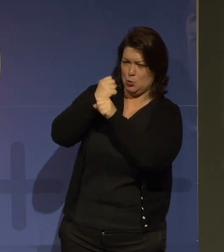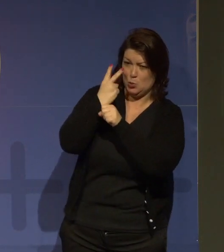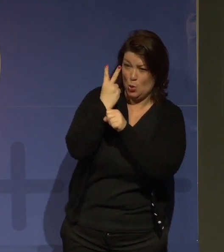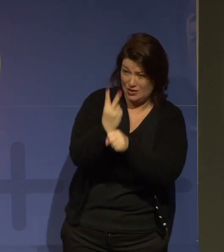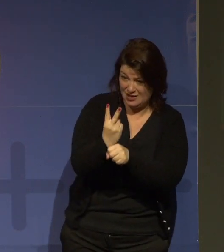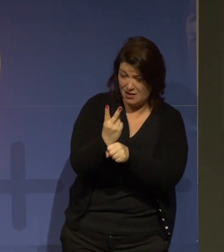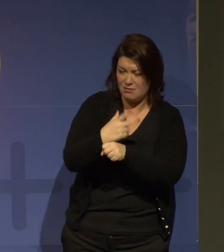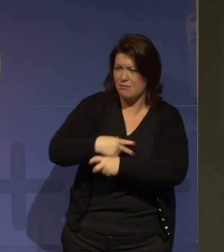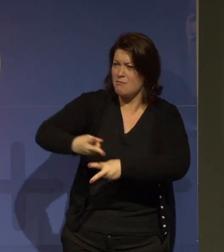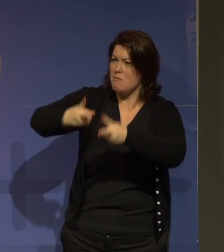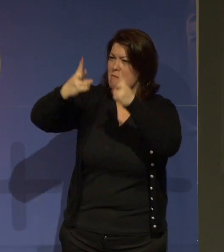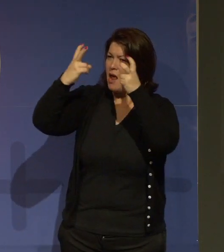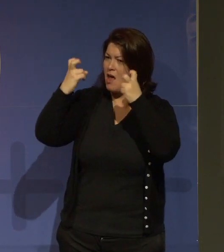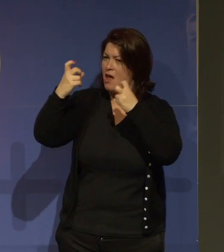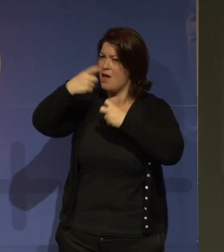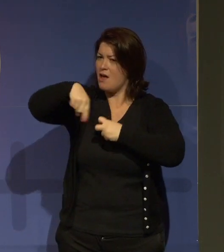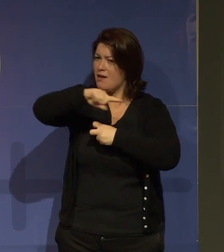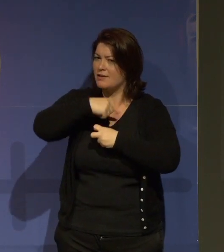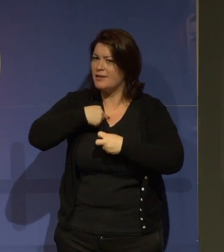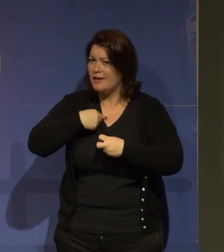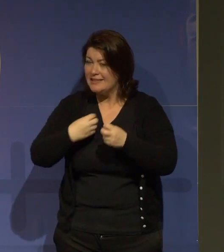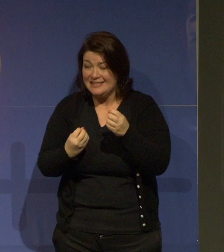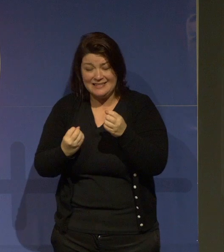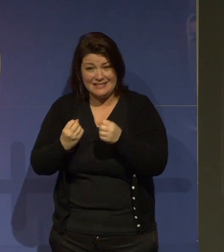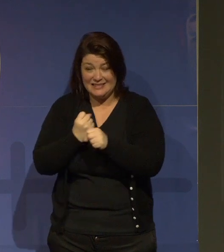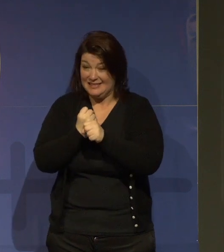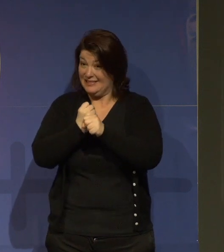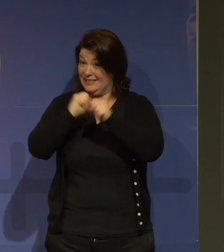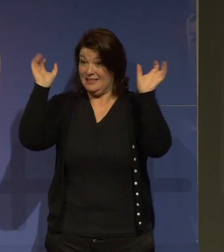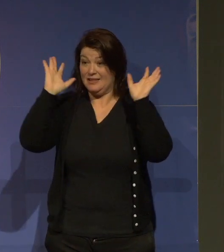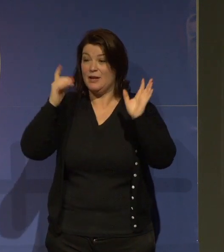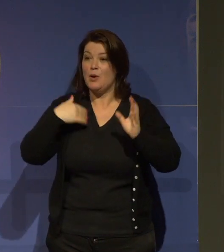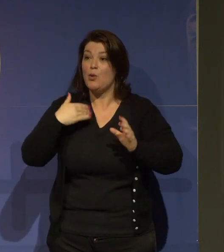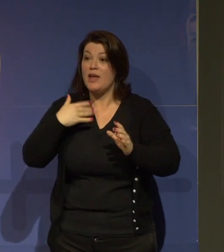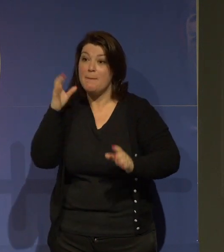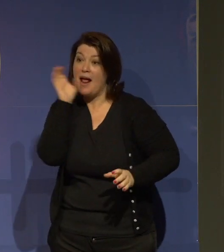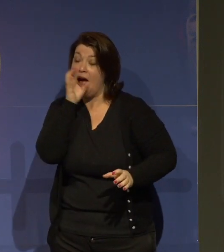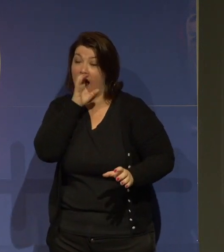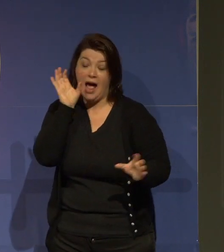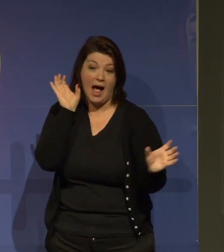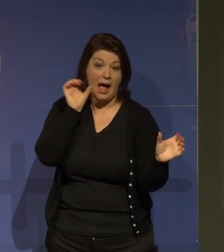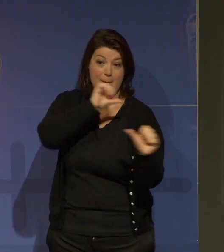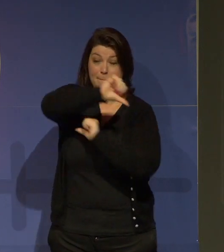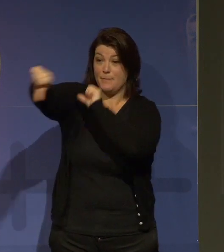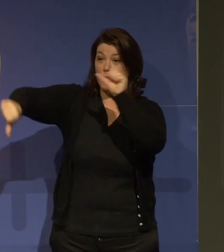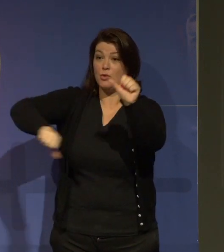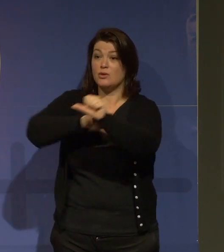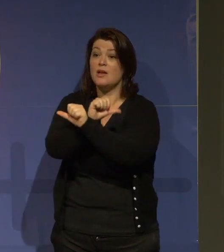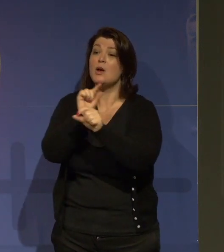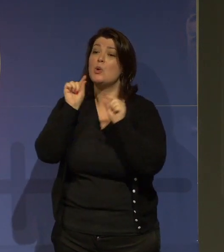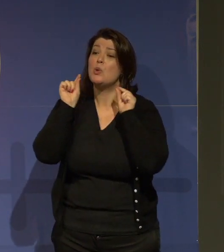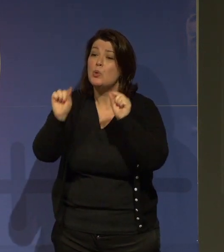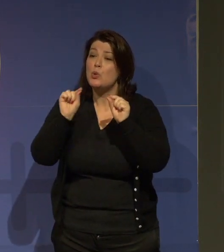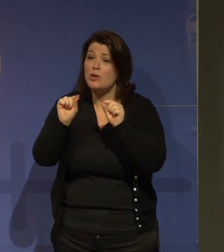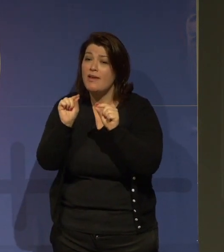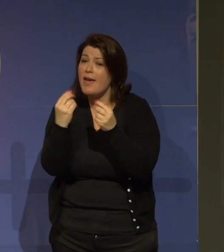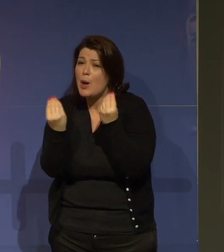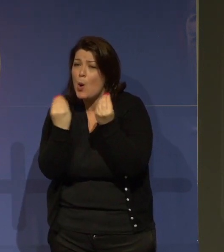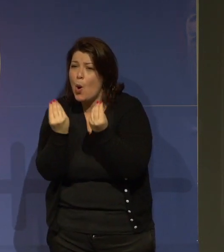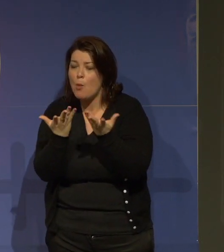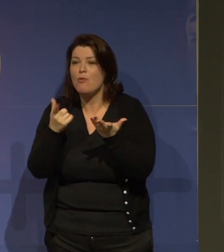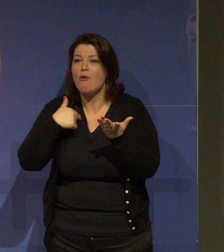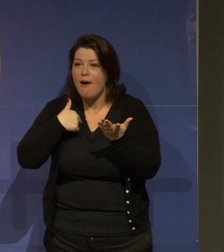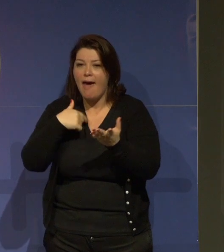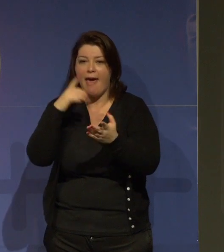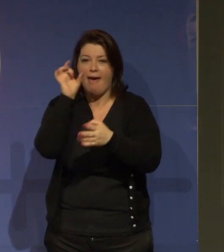a grande sacada que a gente vai ter para fazer essa transformação mais rápido é capacitando os profissionais